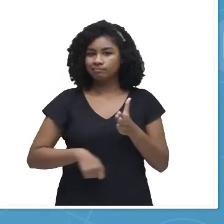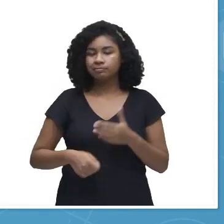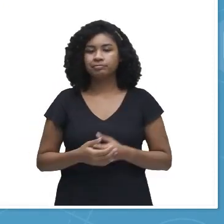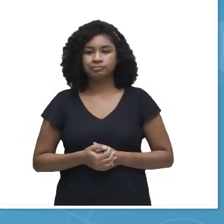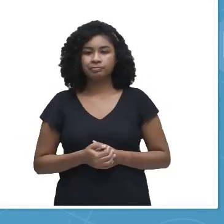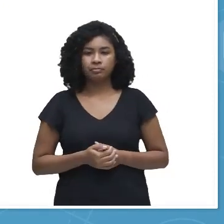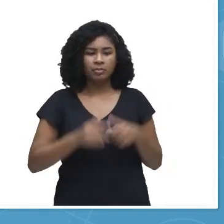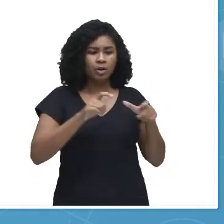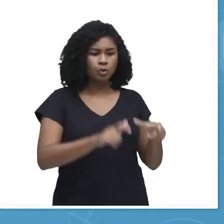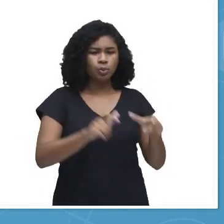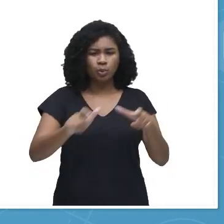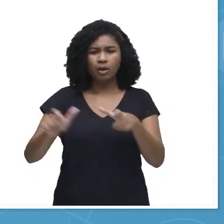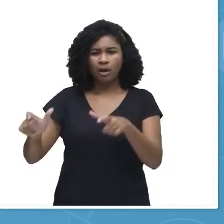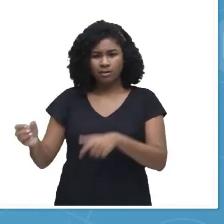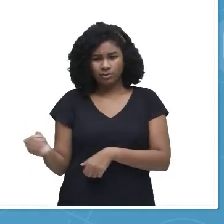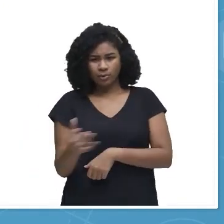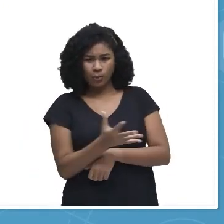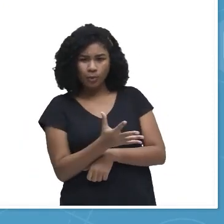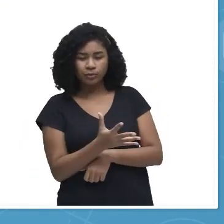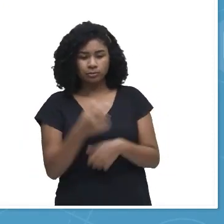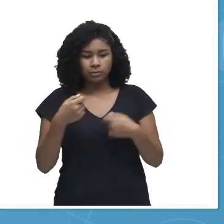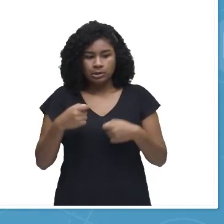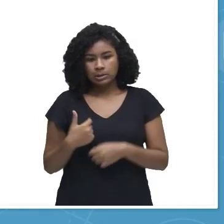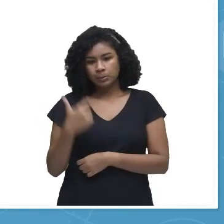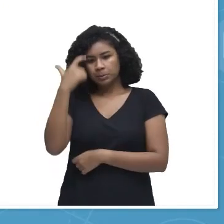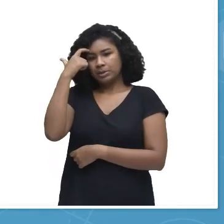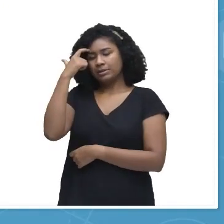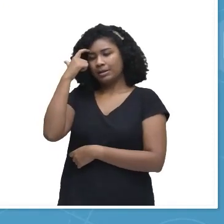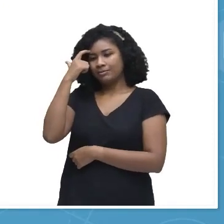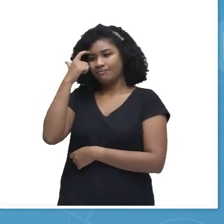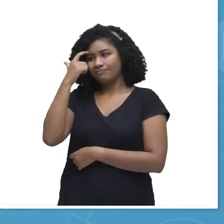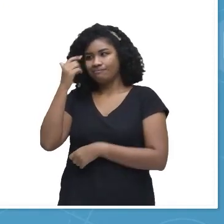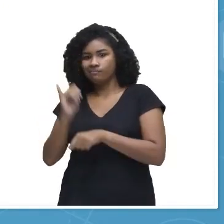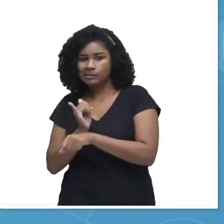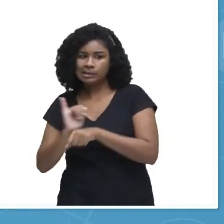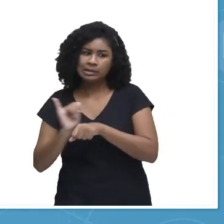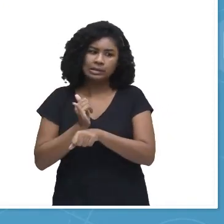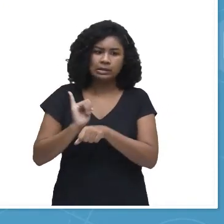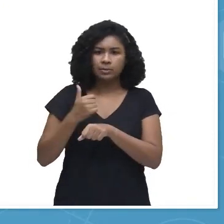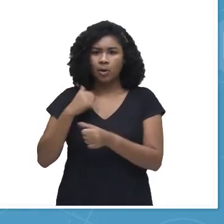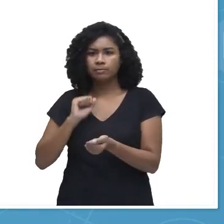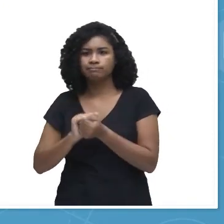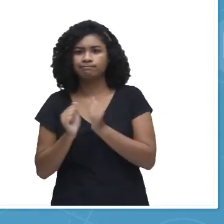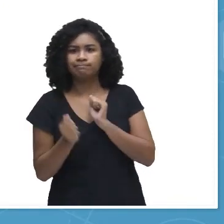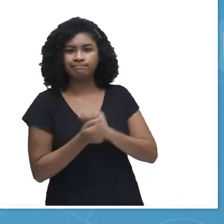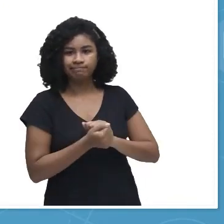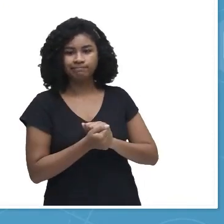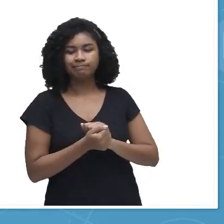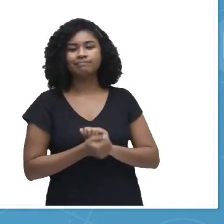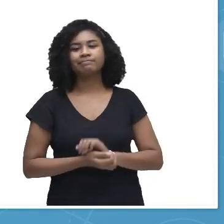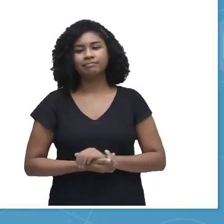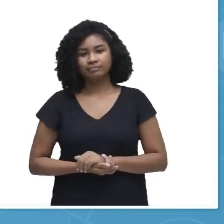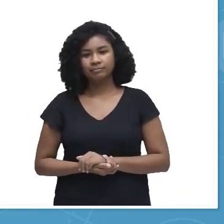novas estratégias de aceitação. Sim, é muito triste dizer isso, mas realmente é isso que acontece. Em